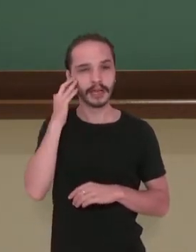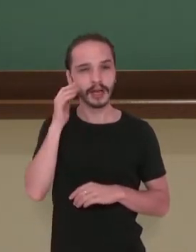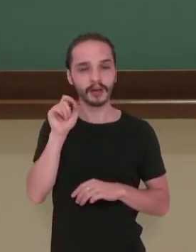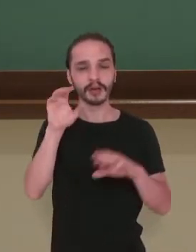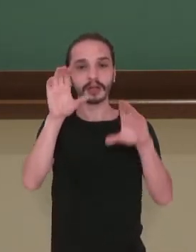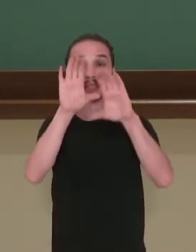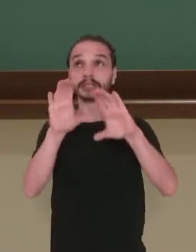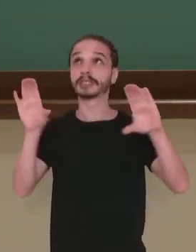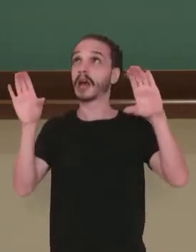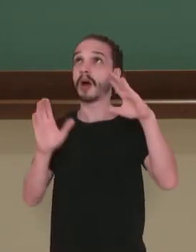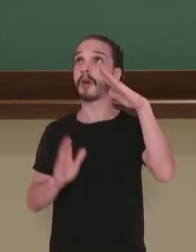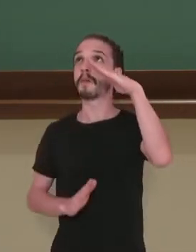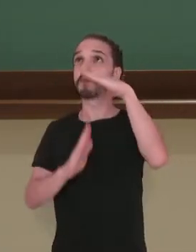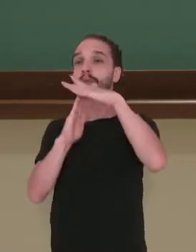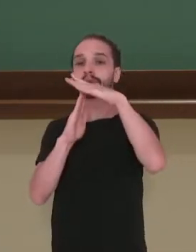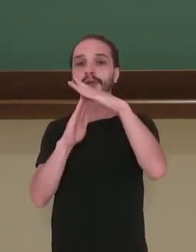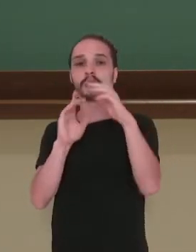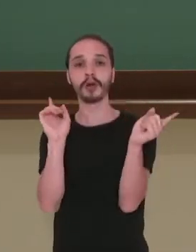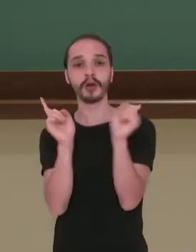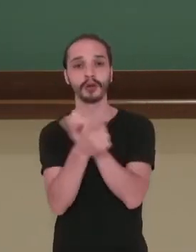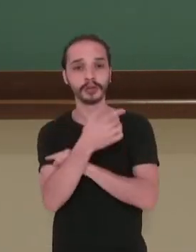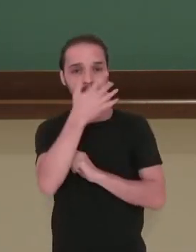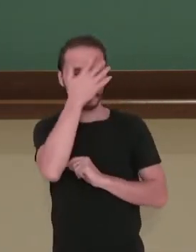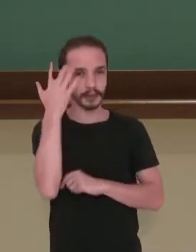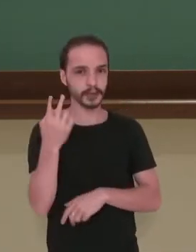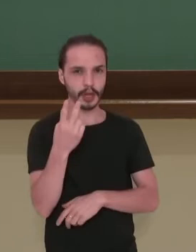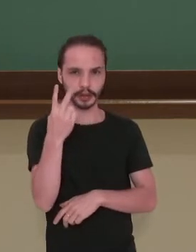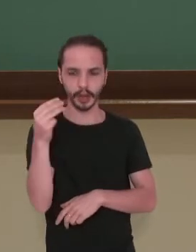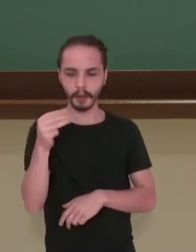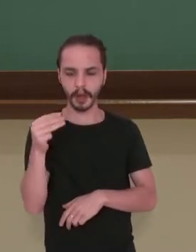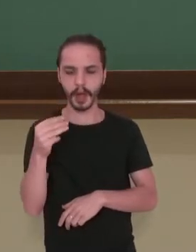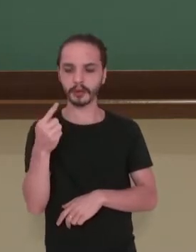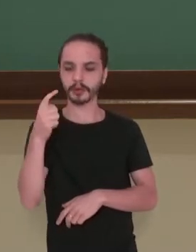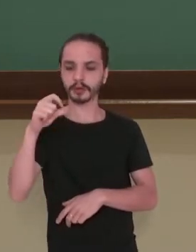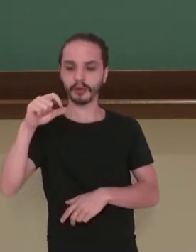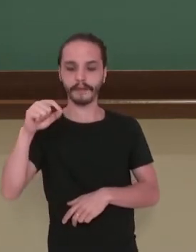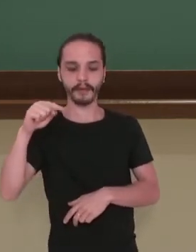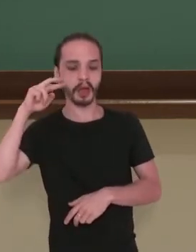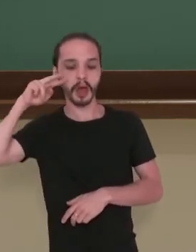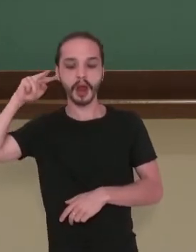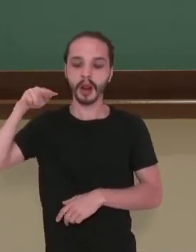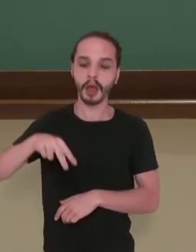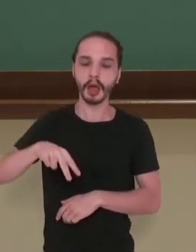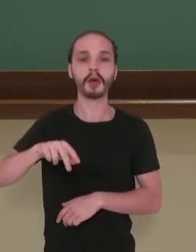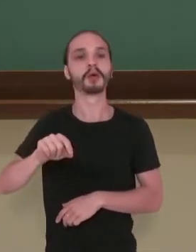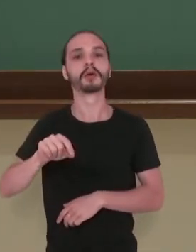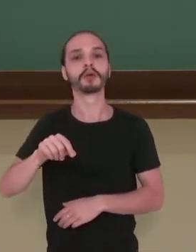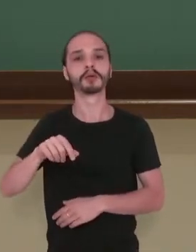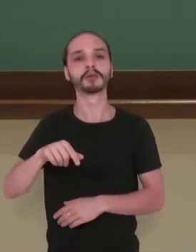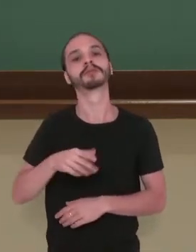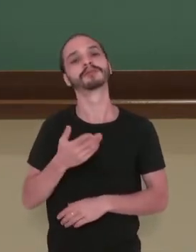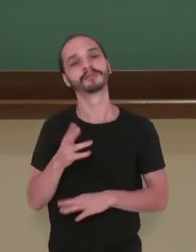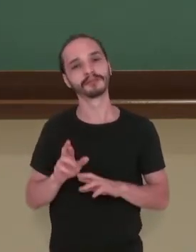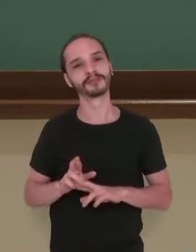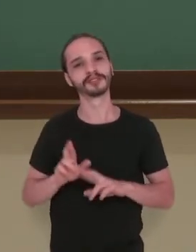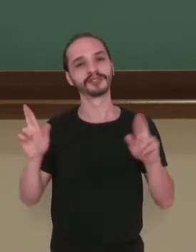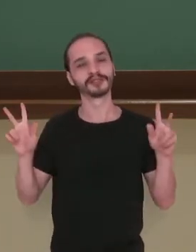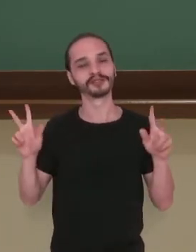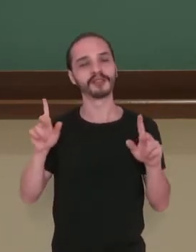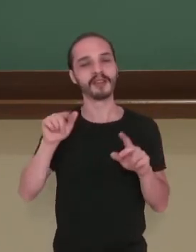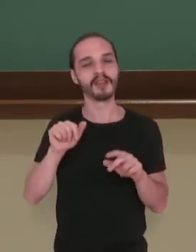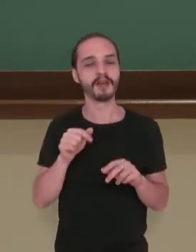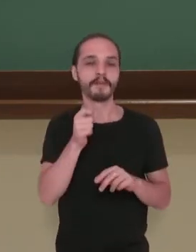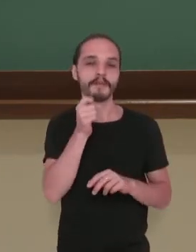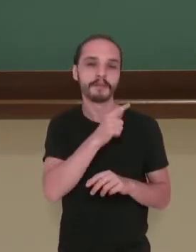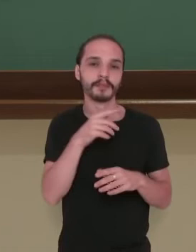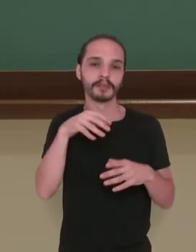será o limite. Ao contrário de quem tem 2 metros, 1,90 m, que vai olhar de cima para baixo. Então, essa é a questão colocada aqui